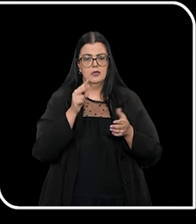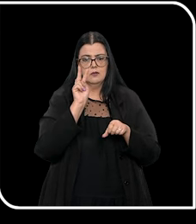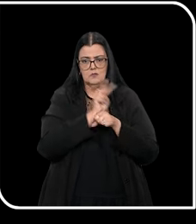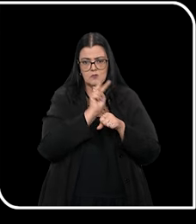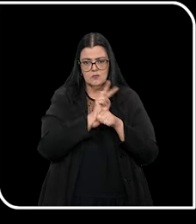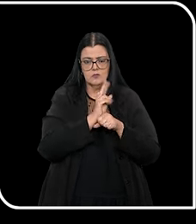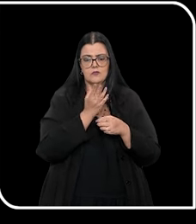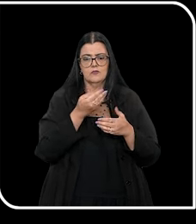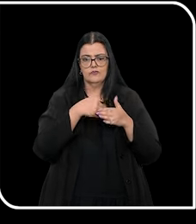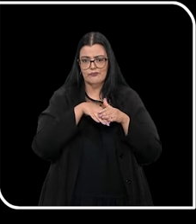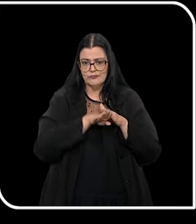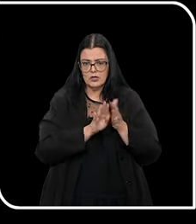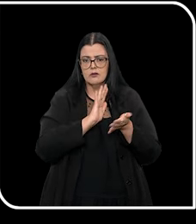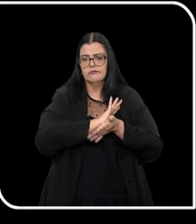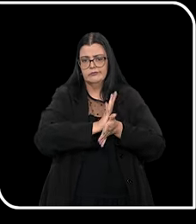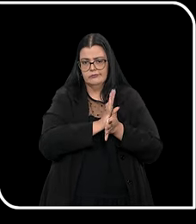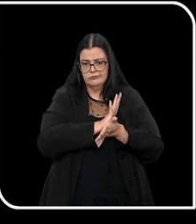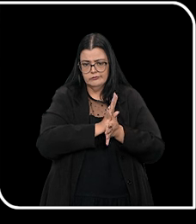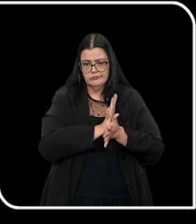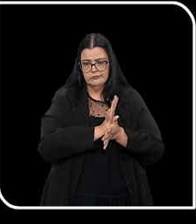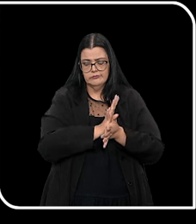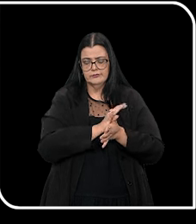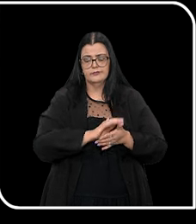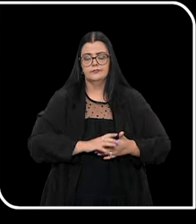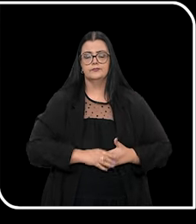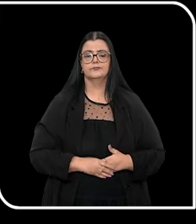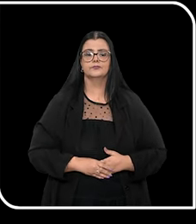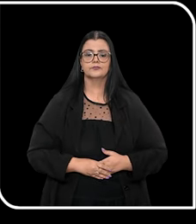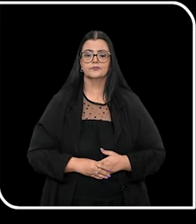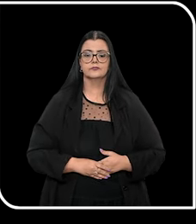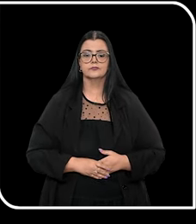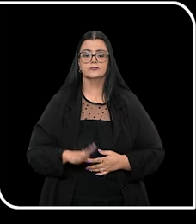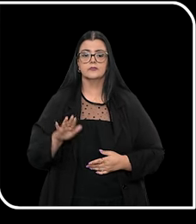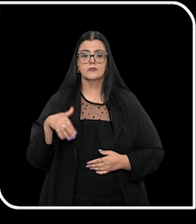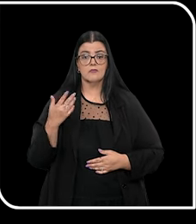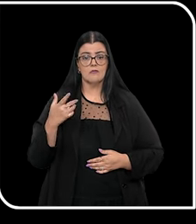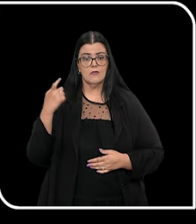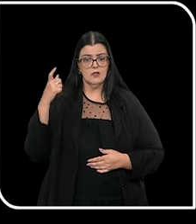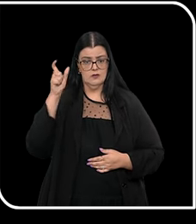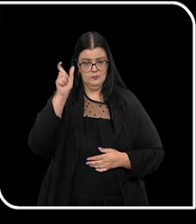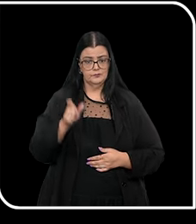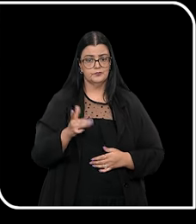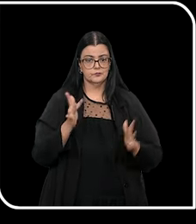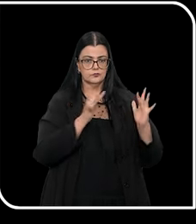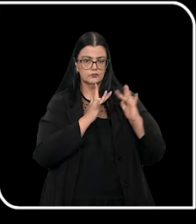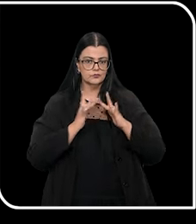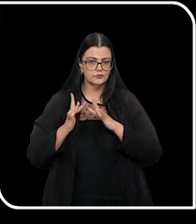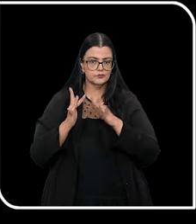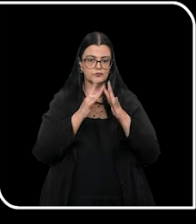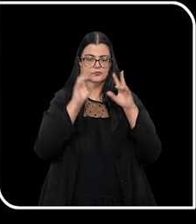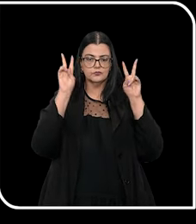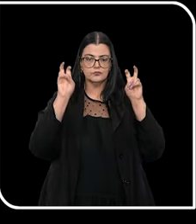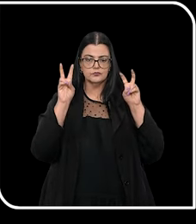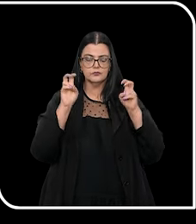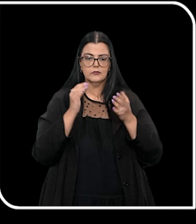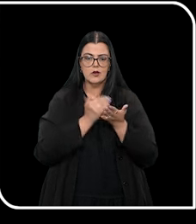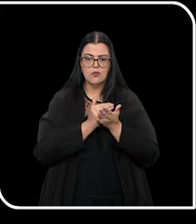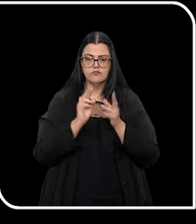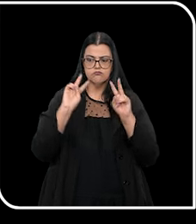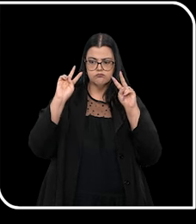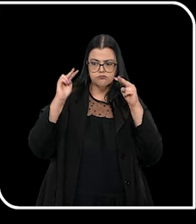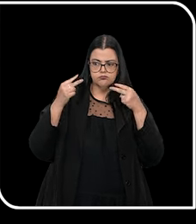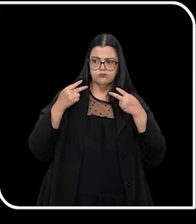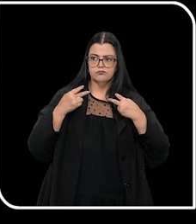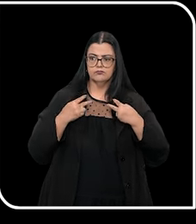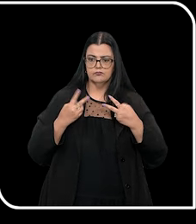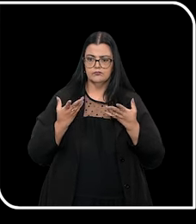guardados carregados de preconceito e eu quando comecei a ter contato com o tema eu comecei a me